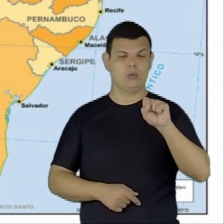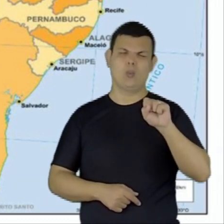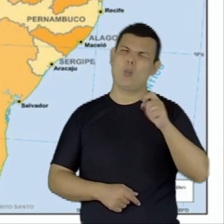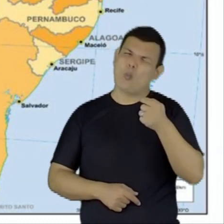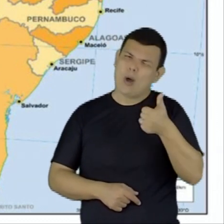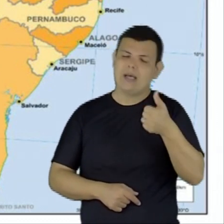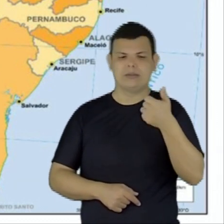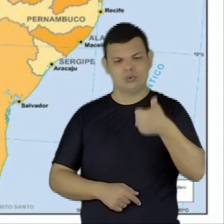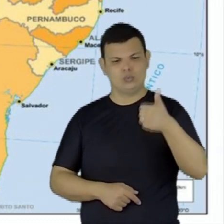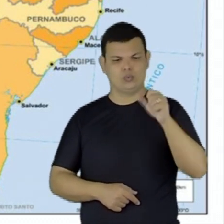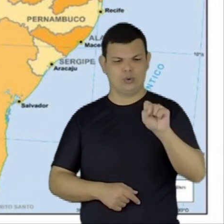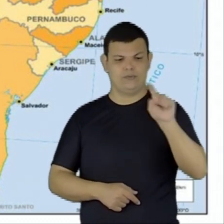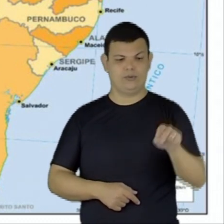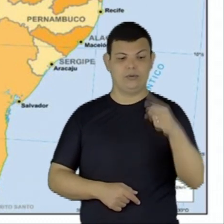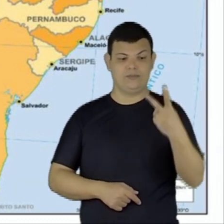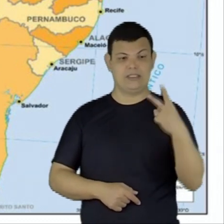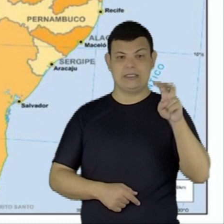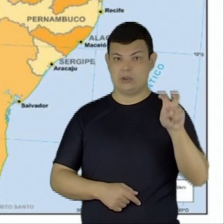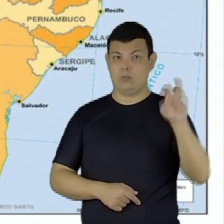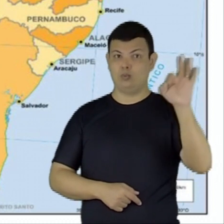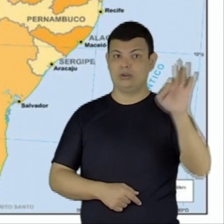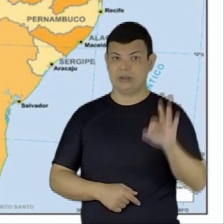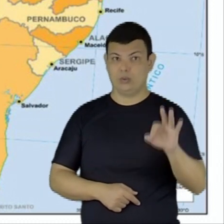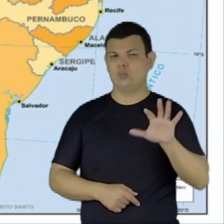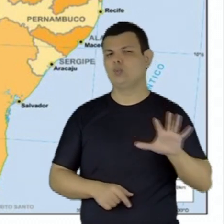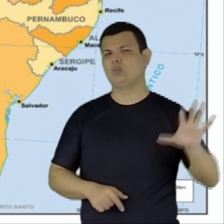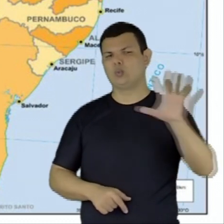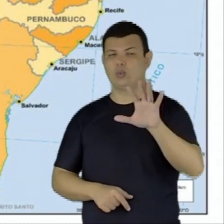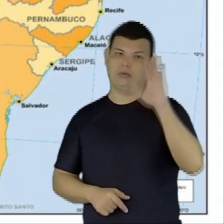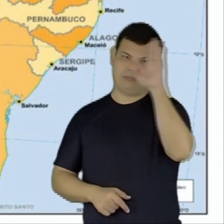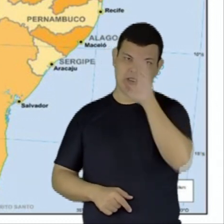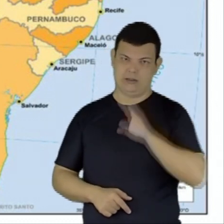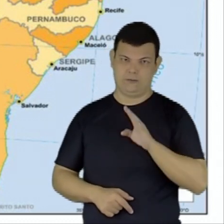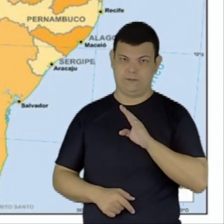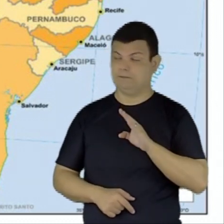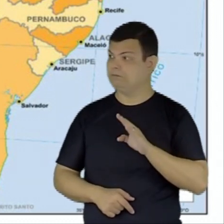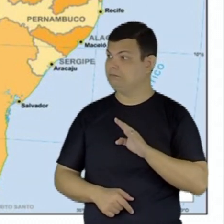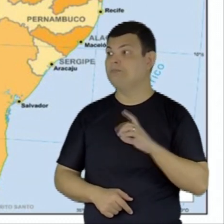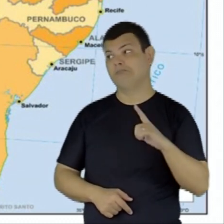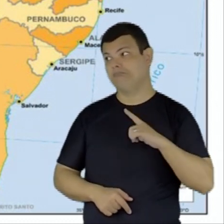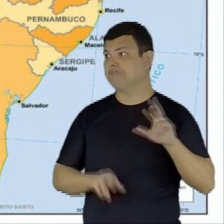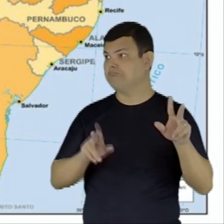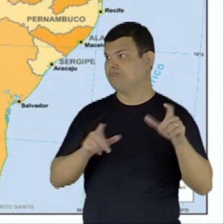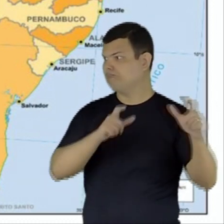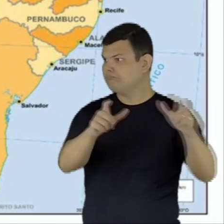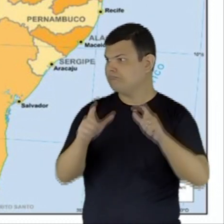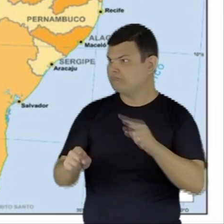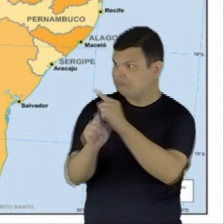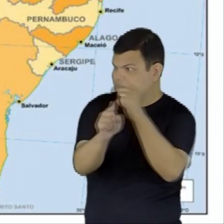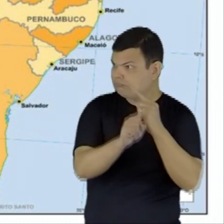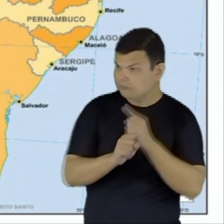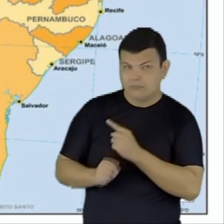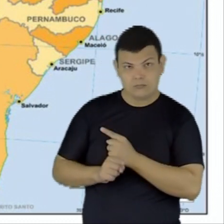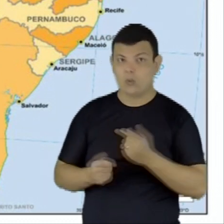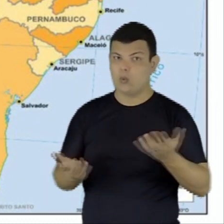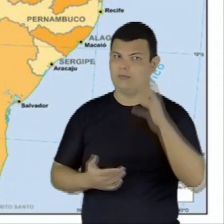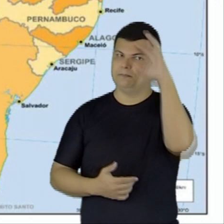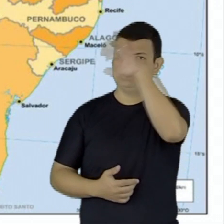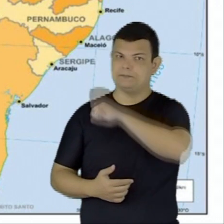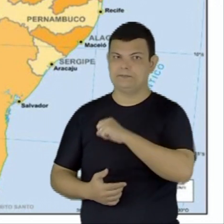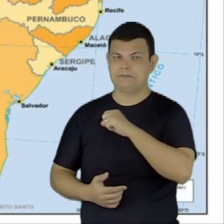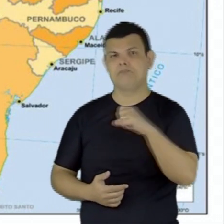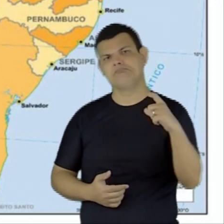Quase 18,25% do território brasileiro. Tem diferentes paisagens que nós vamos aprender hoje.